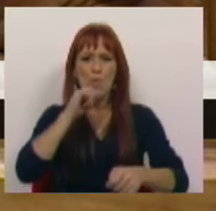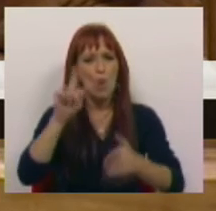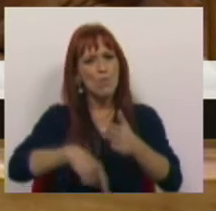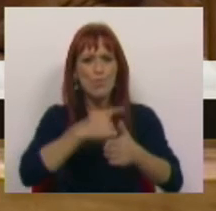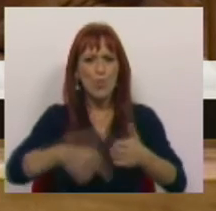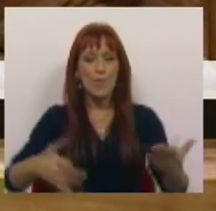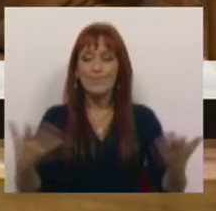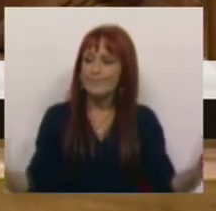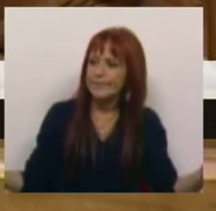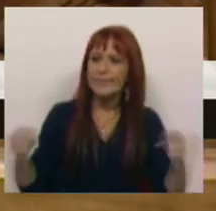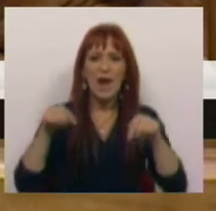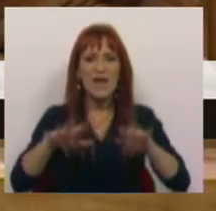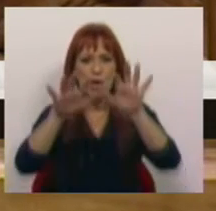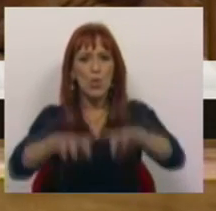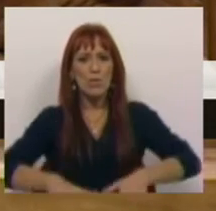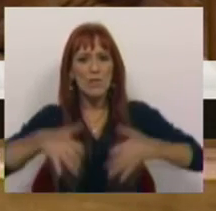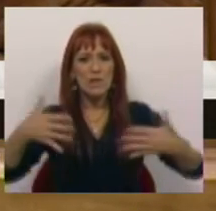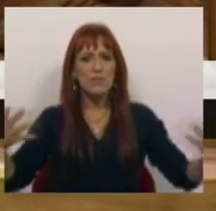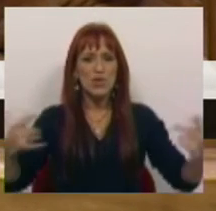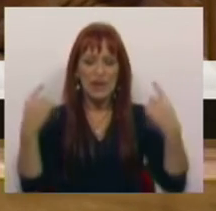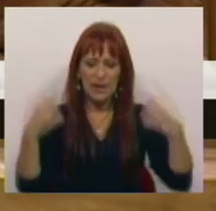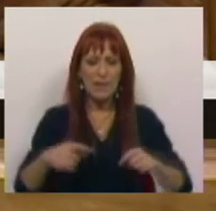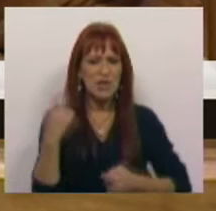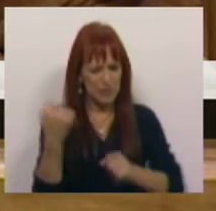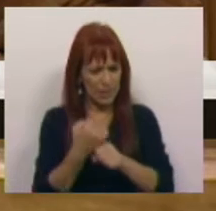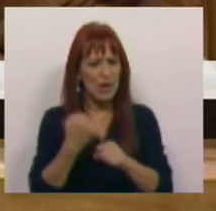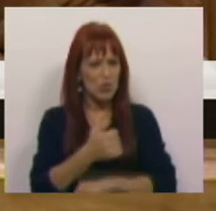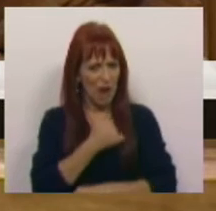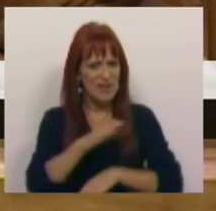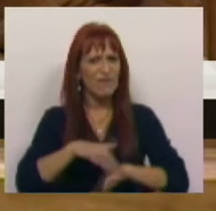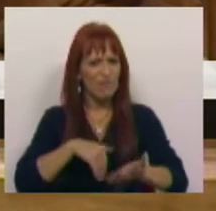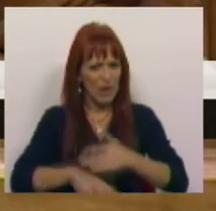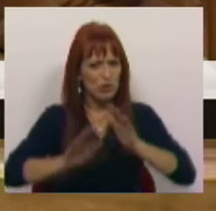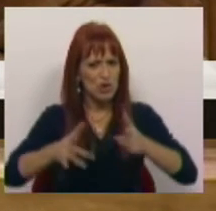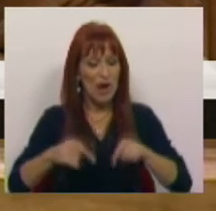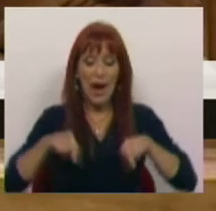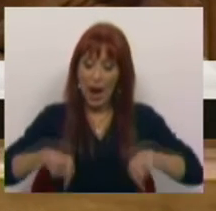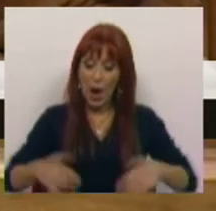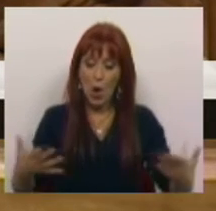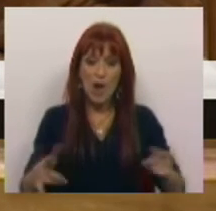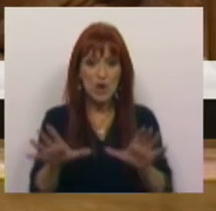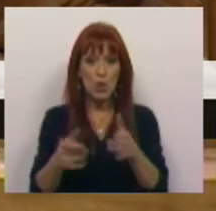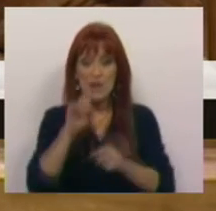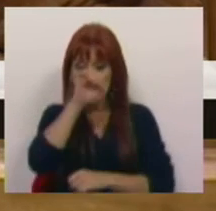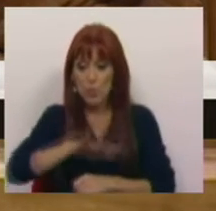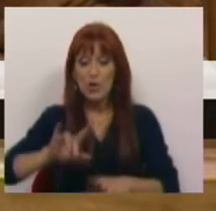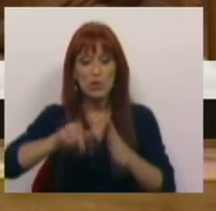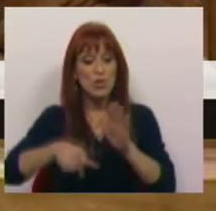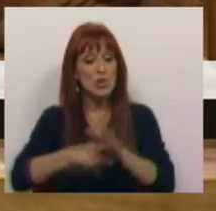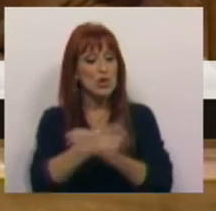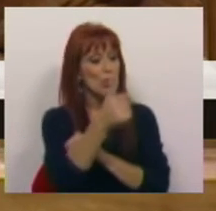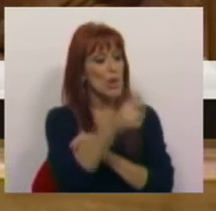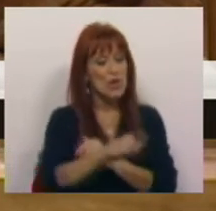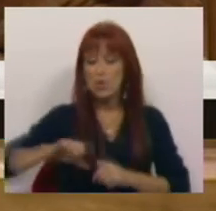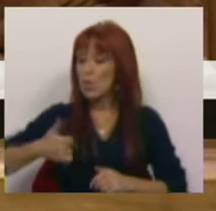revogou. Ora, aqui no Parlamento temos algum trabalho de casa já feito. Estão neste momento na Comissão de Ambiente os projetos de lei do